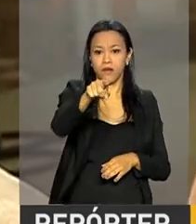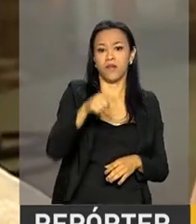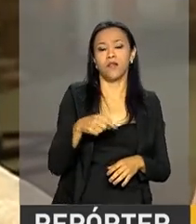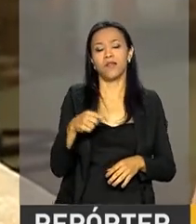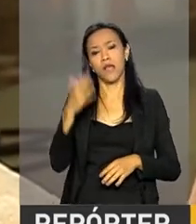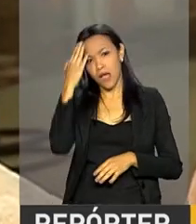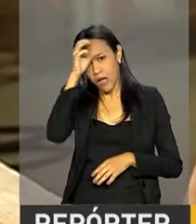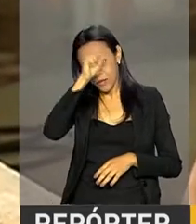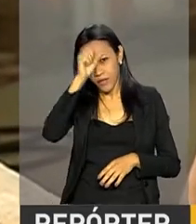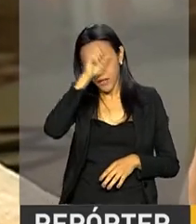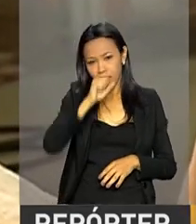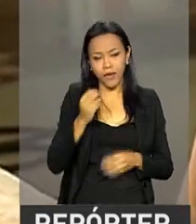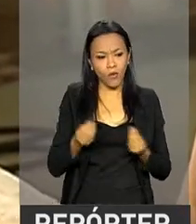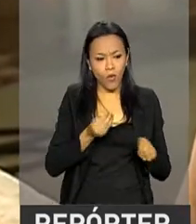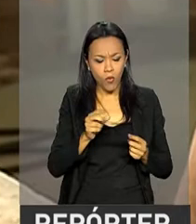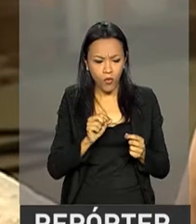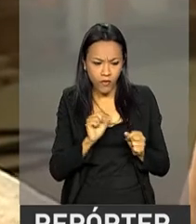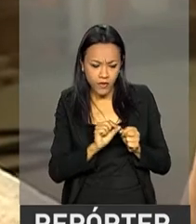sessão